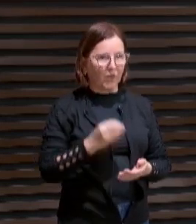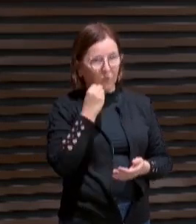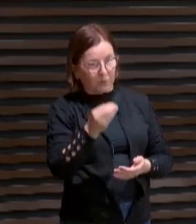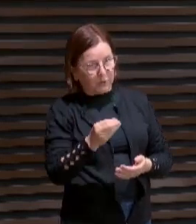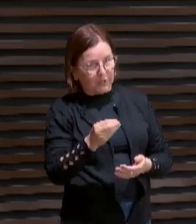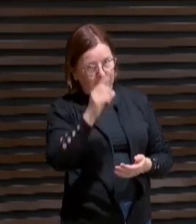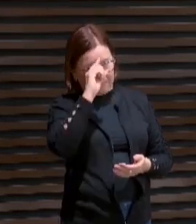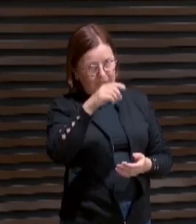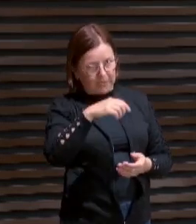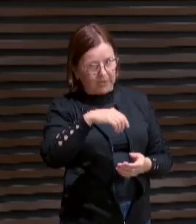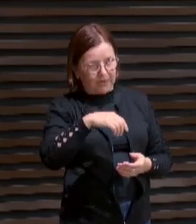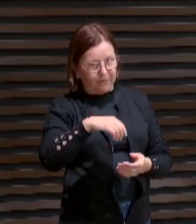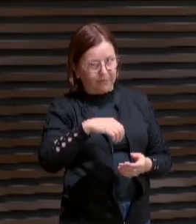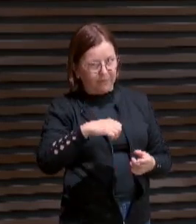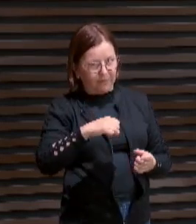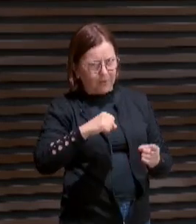espancar ou açoitar.